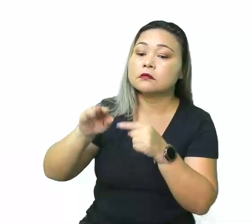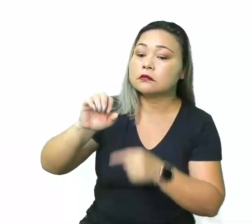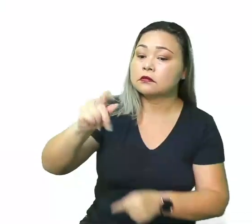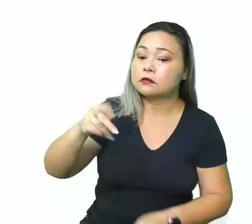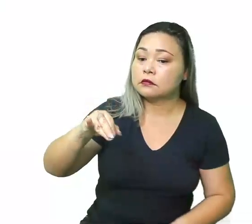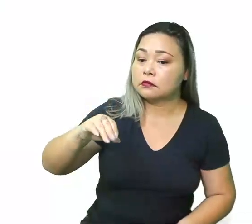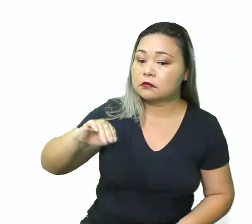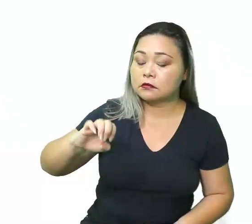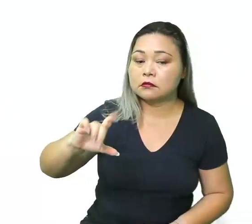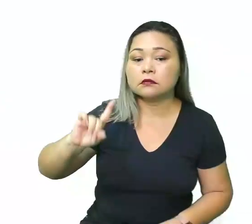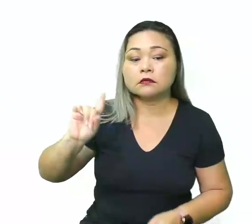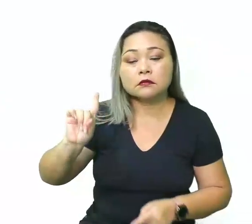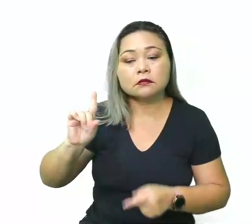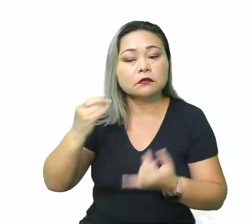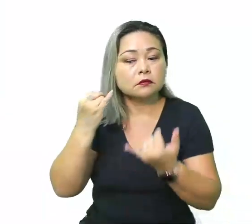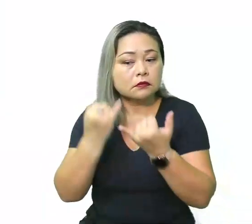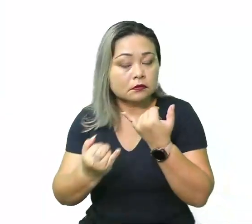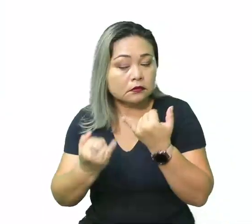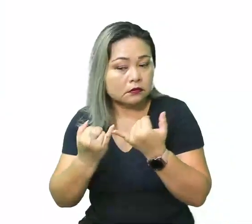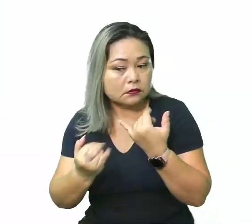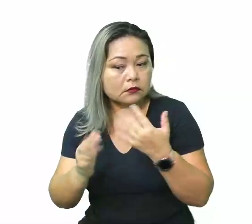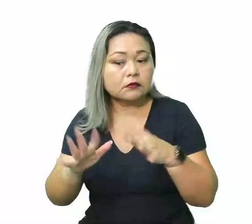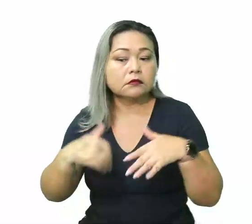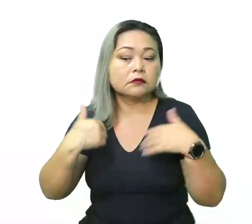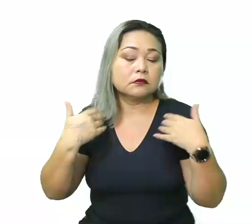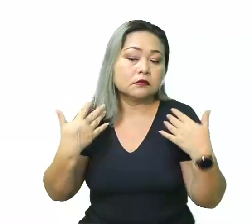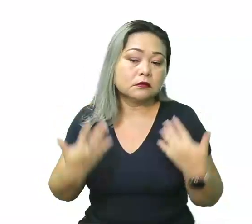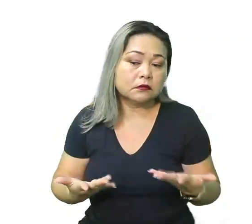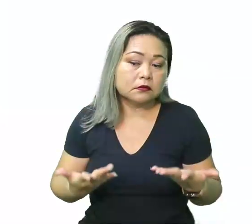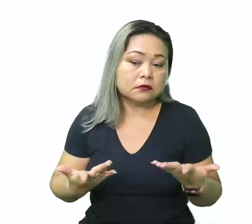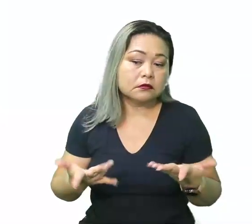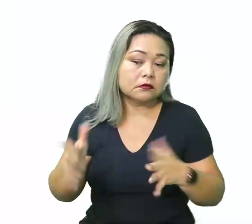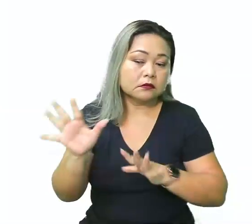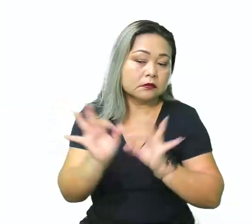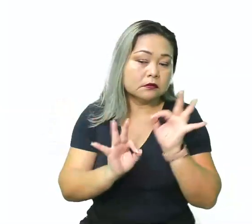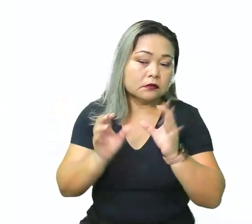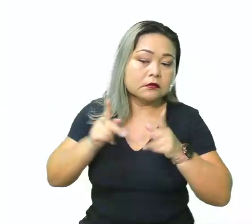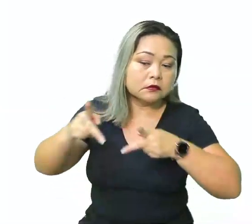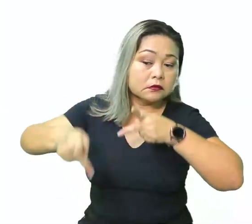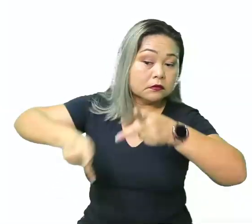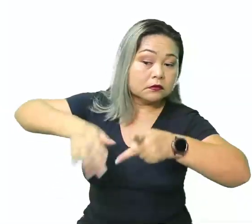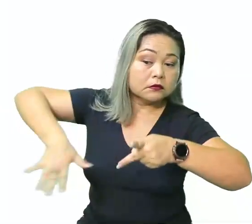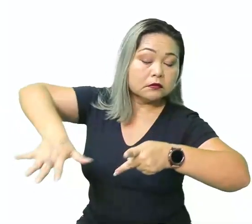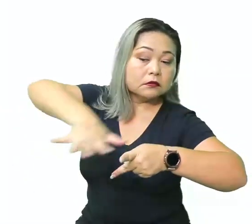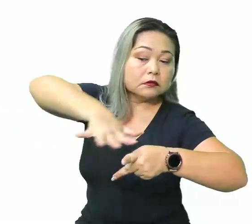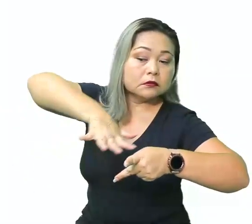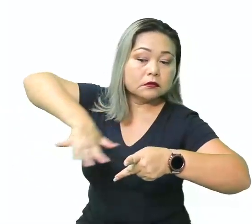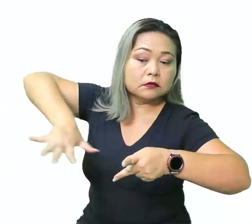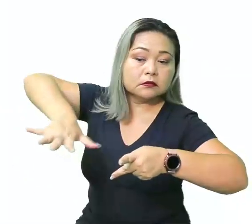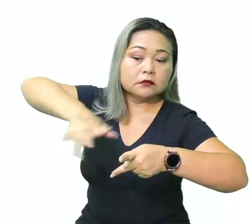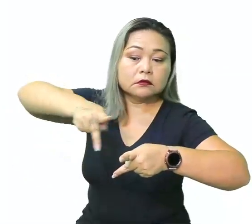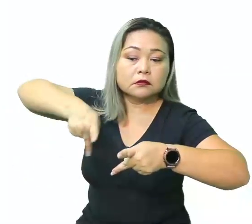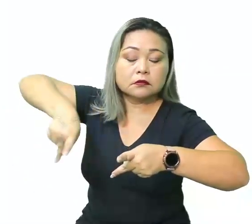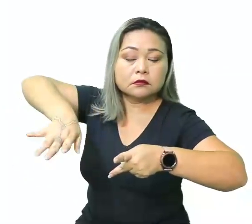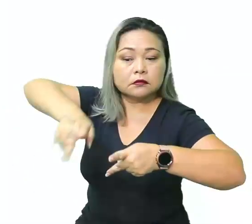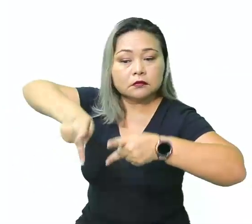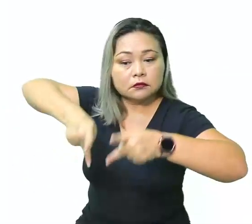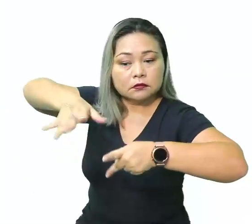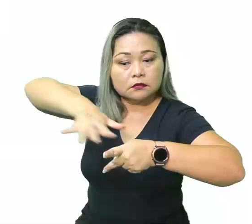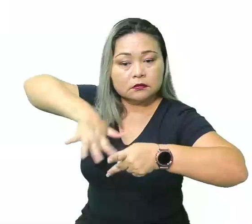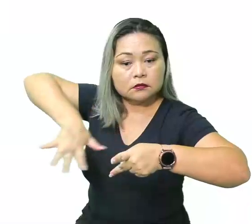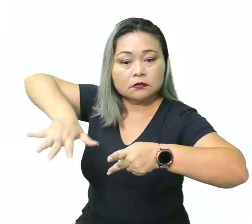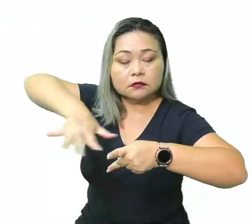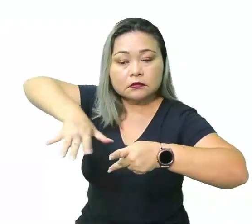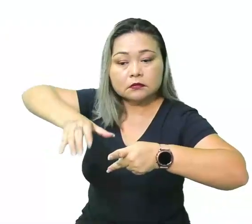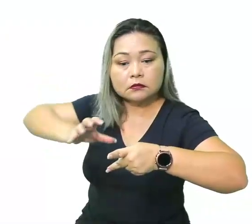espécies juntas, que são semelhantes, vão então estar formando uma população. Essas populações